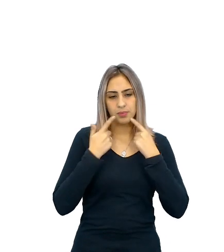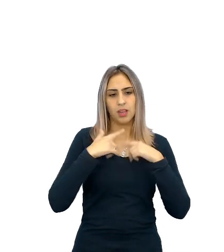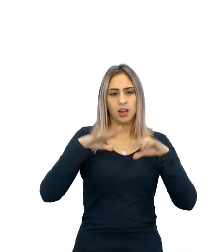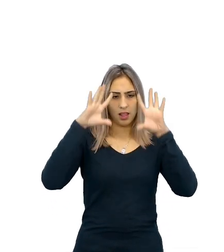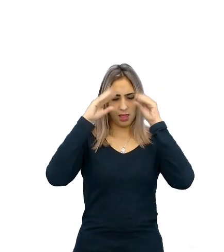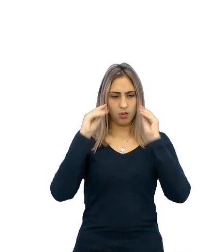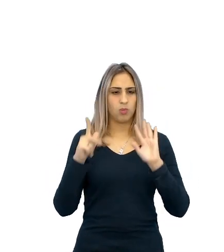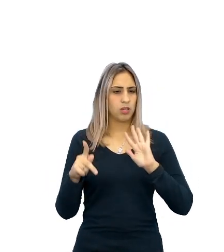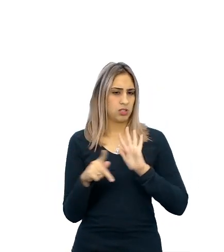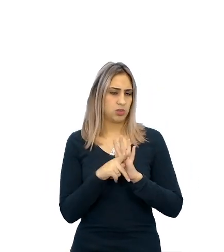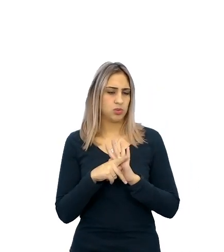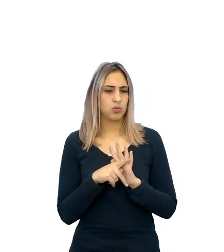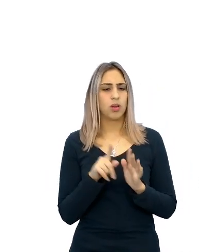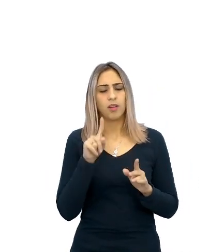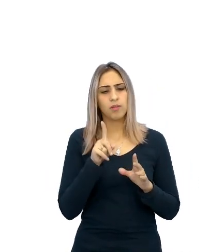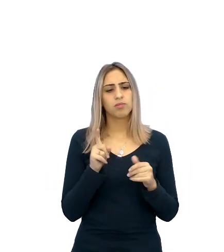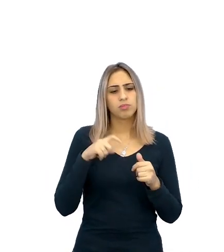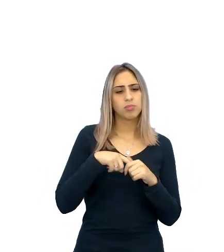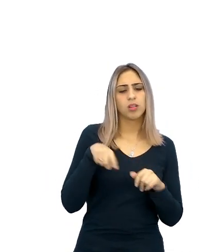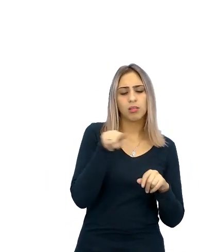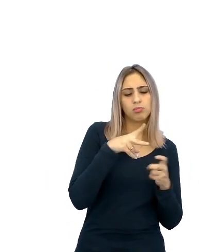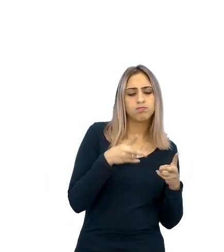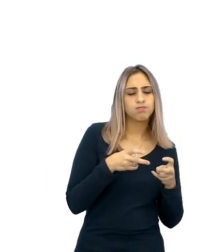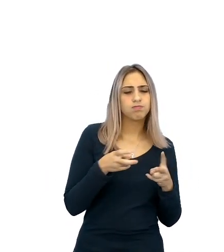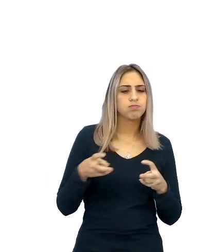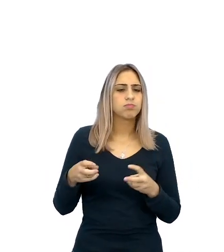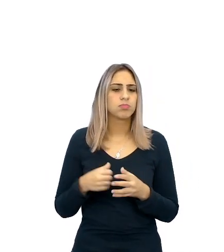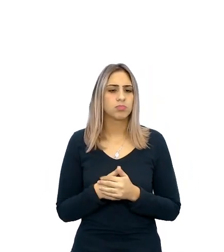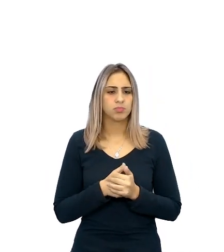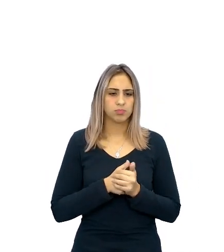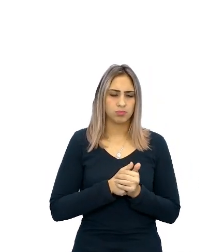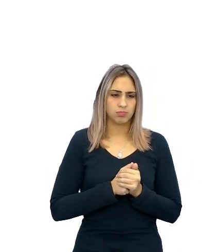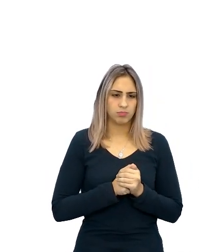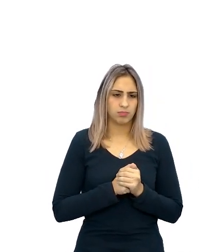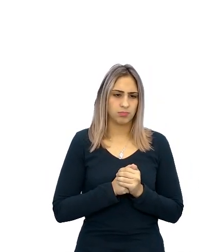linguístico, né, que é voltado aos aspectos